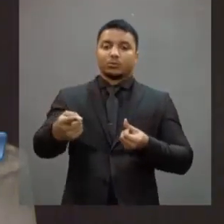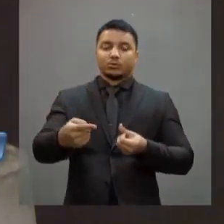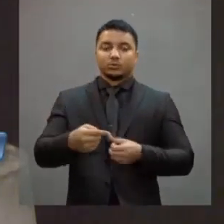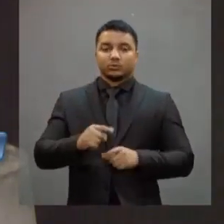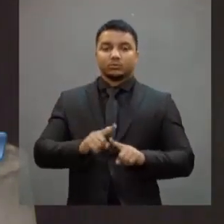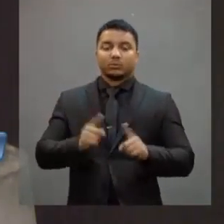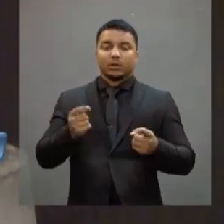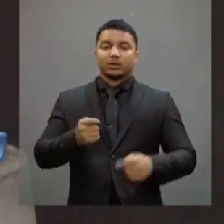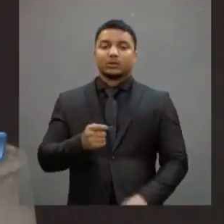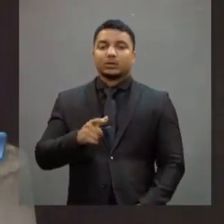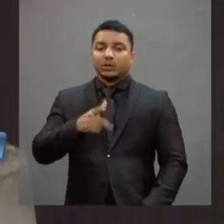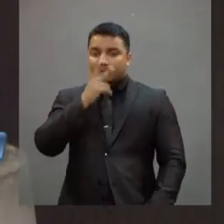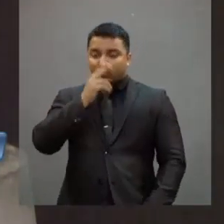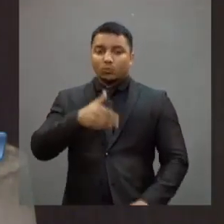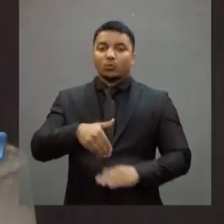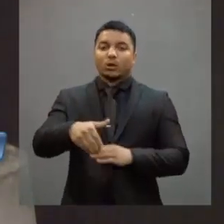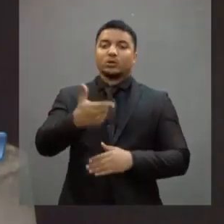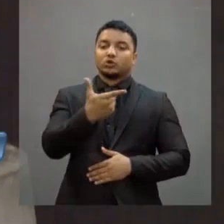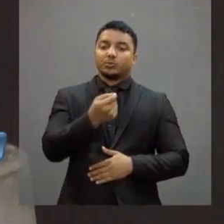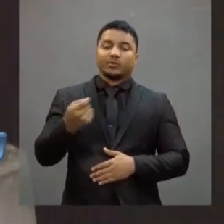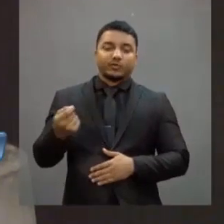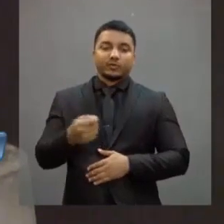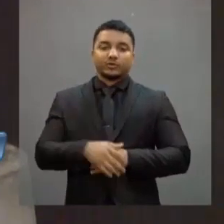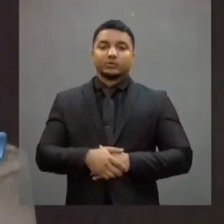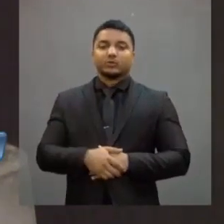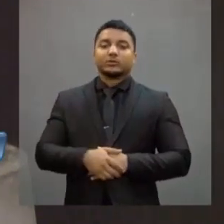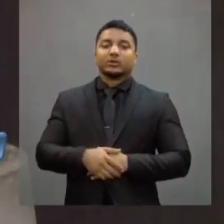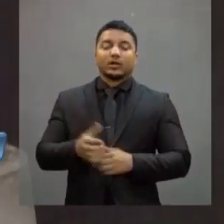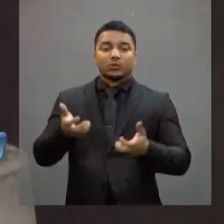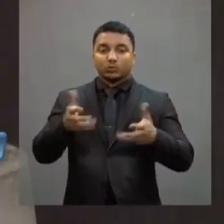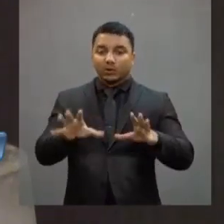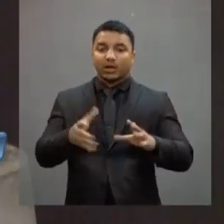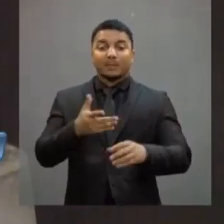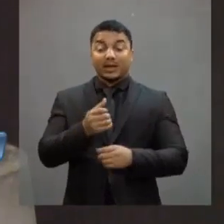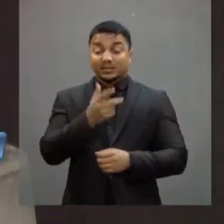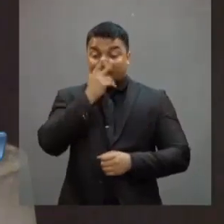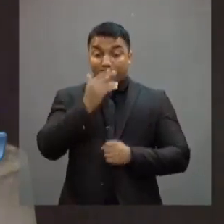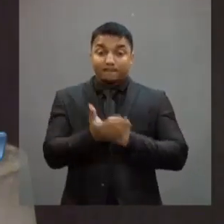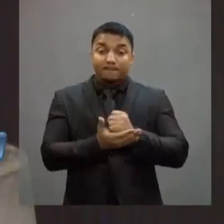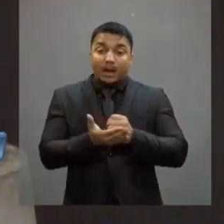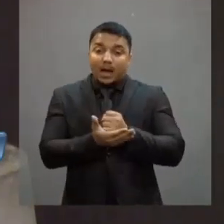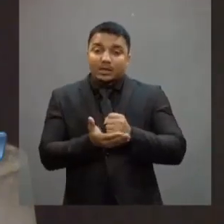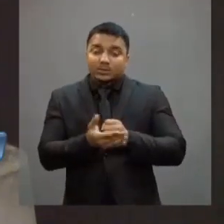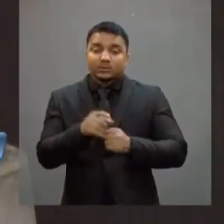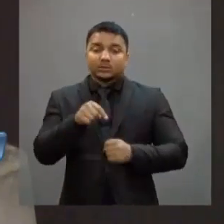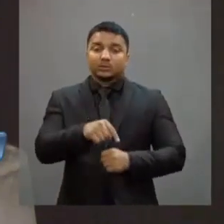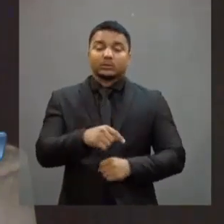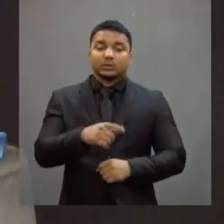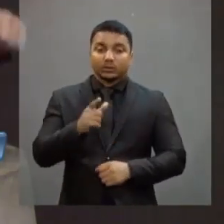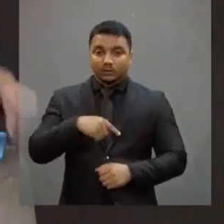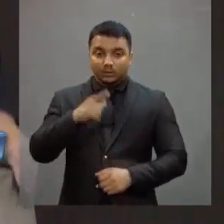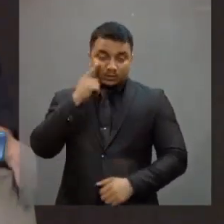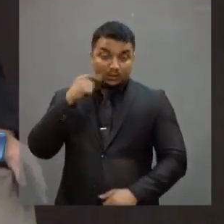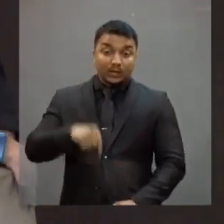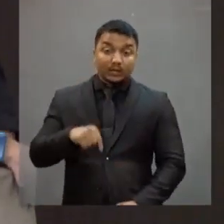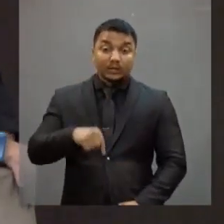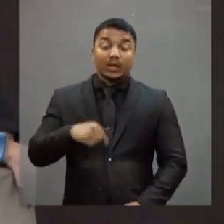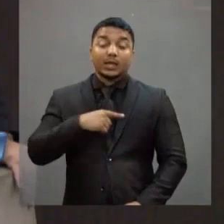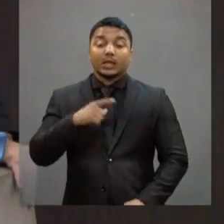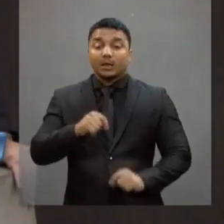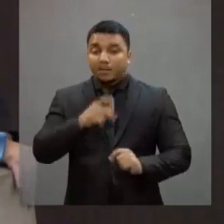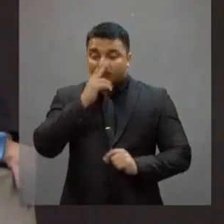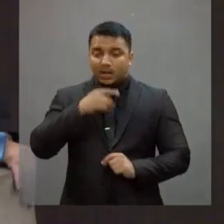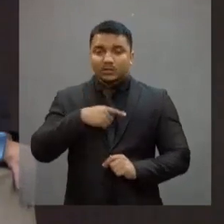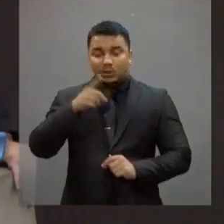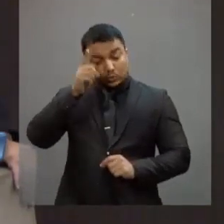às portas da eleição de 2020 e ele não quer que a sua base, de fato, que aqui,